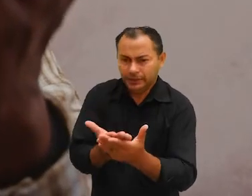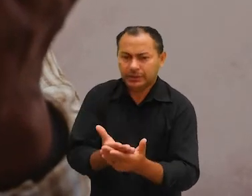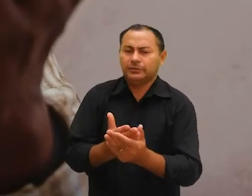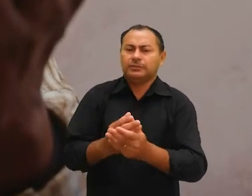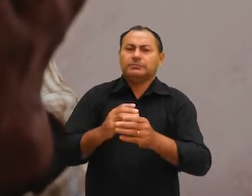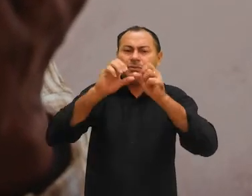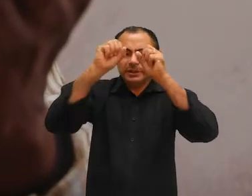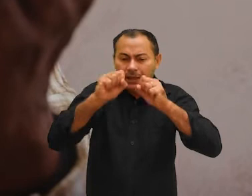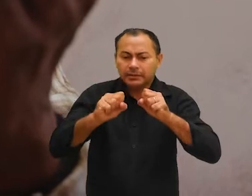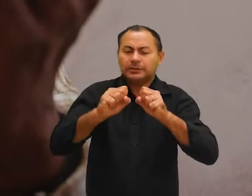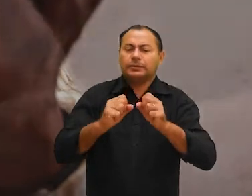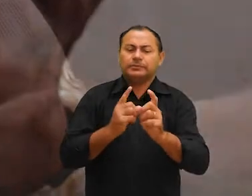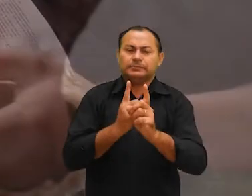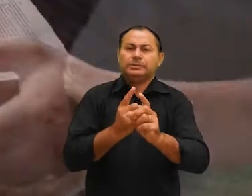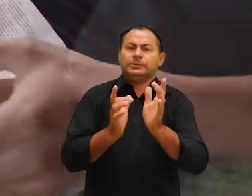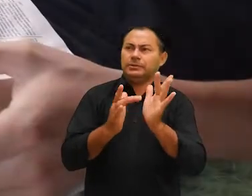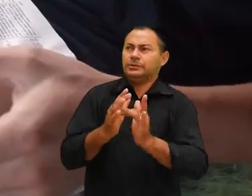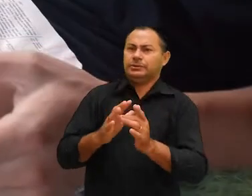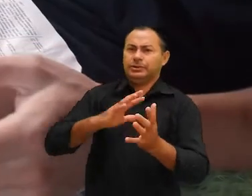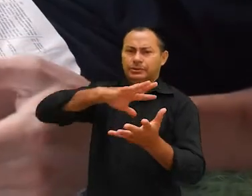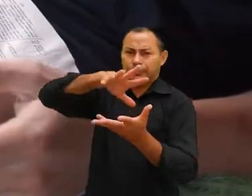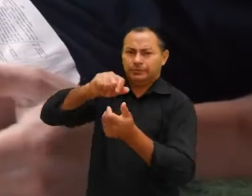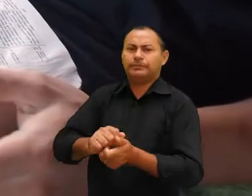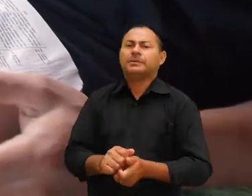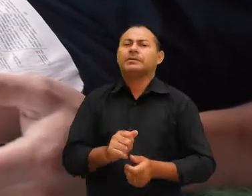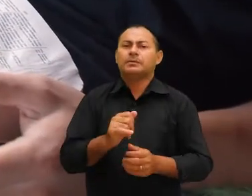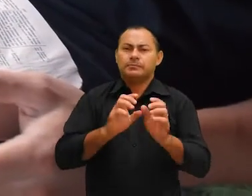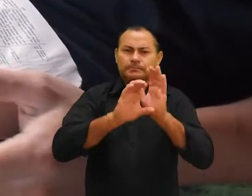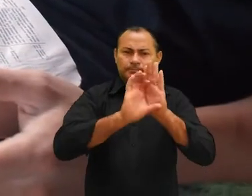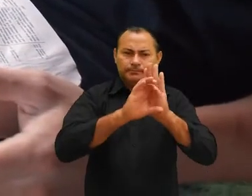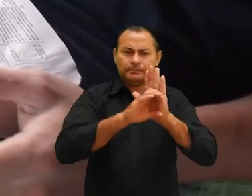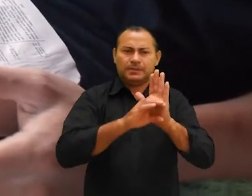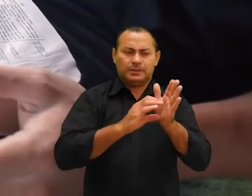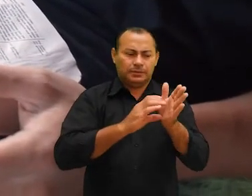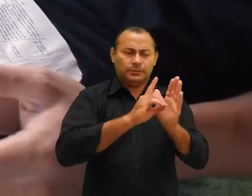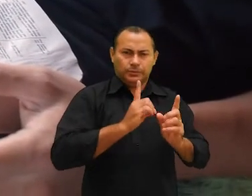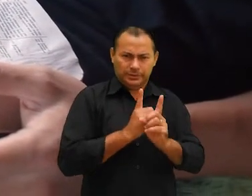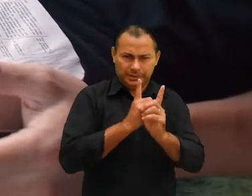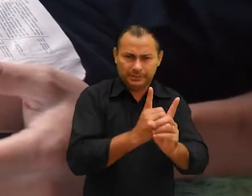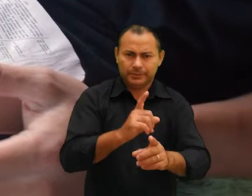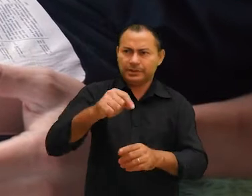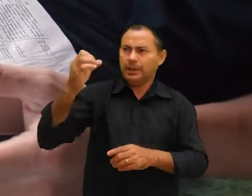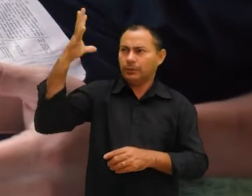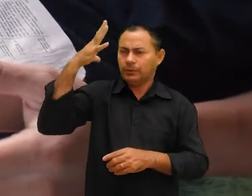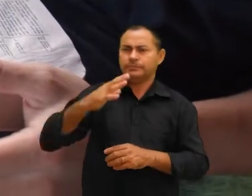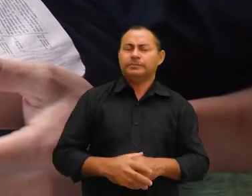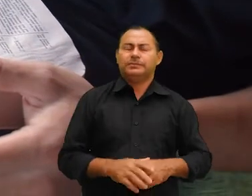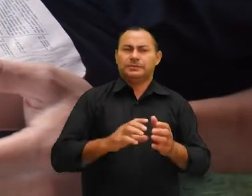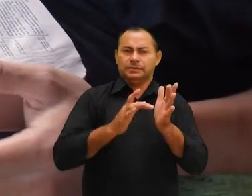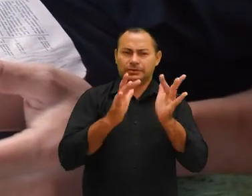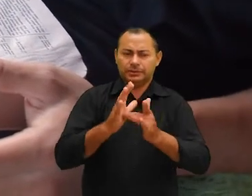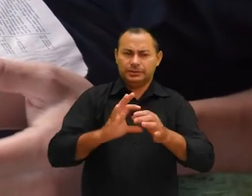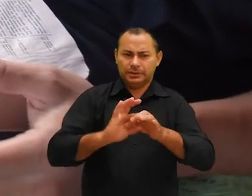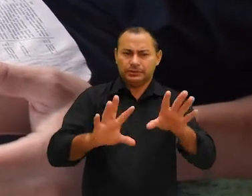desesperadamente necessitado dessa Lúcia além do conceito do discípulo ser luz Jesus deixou